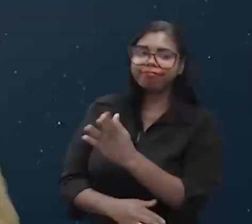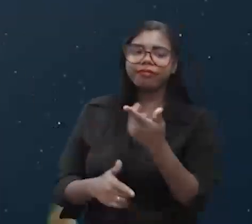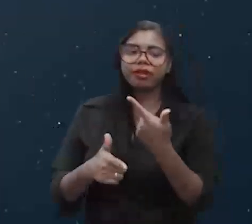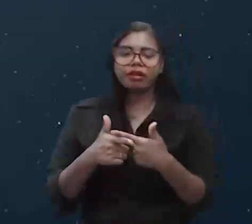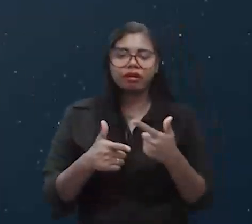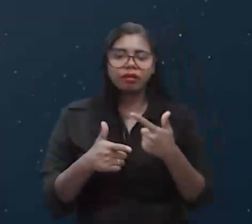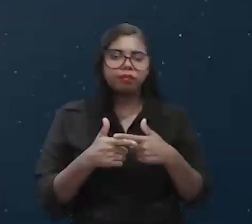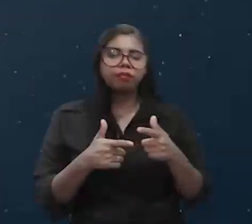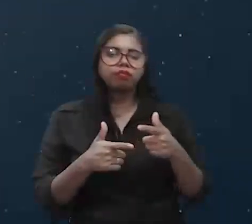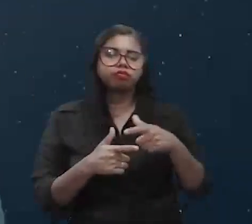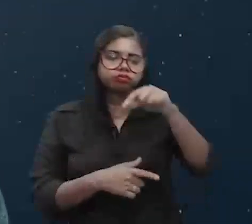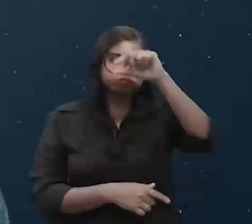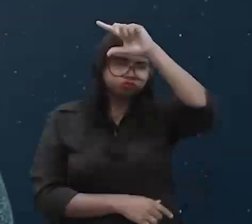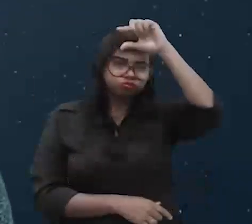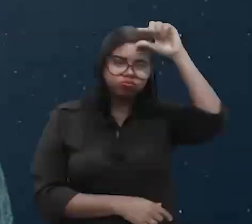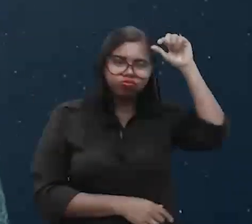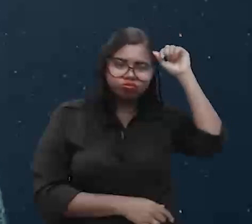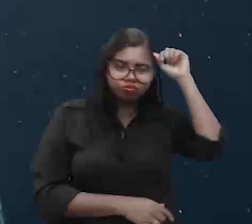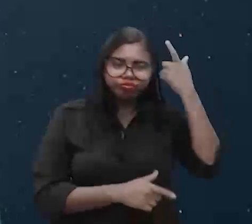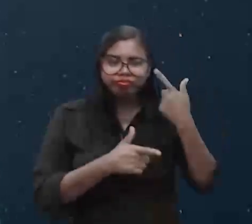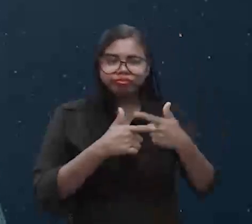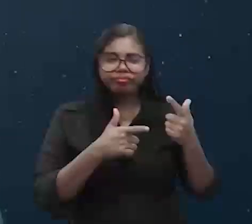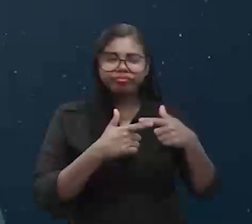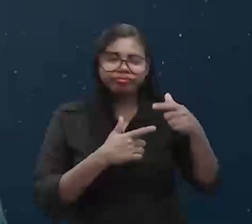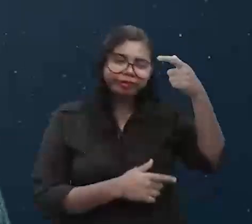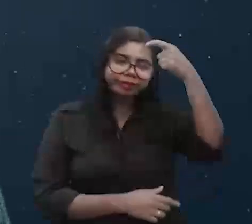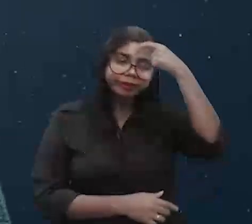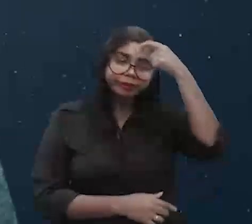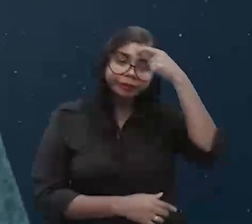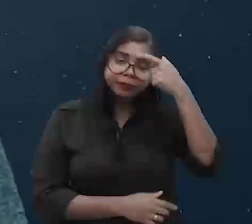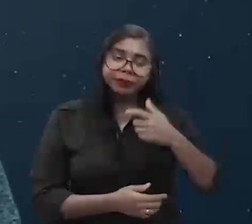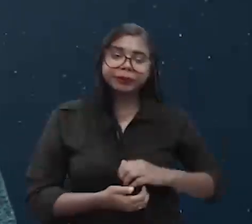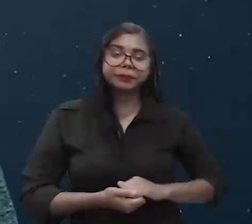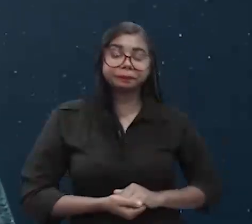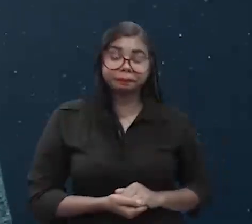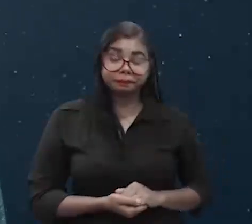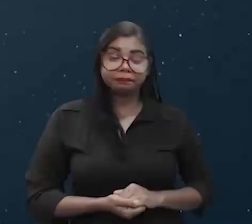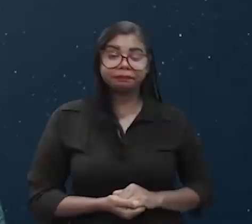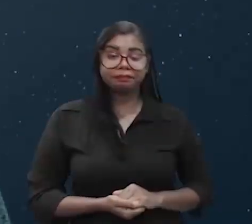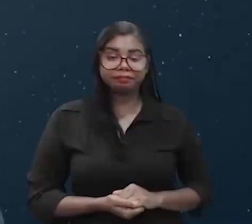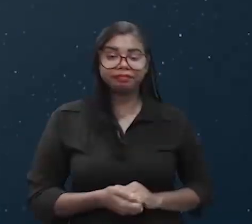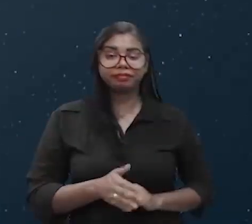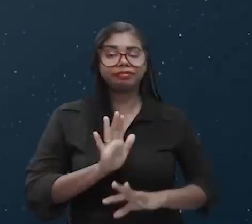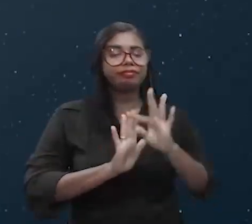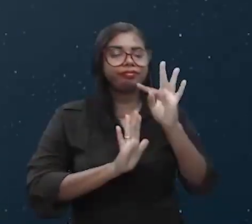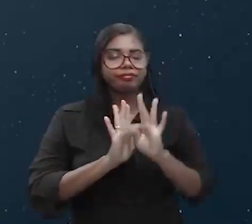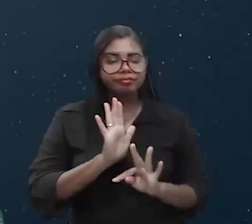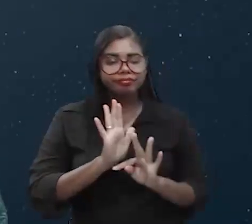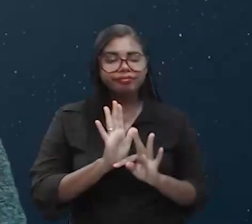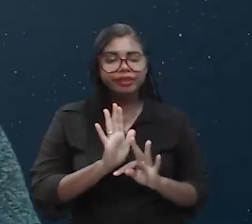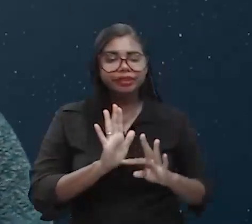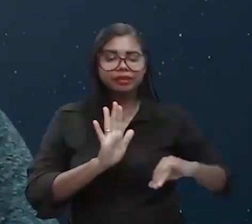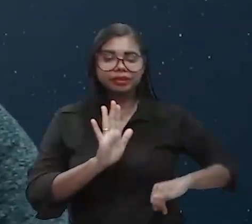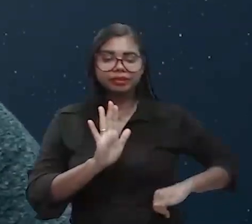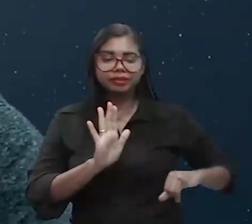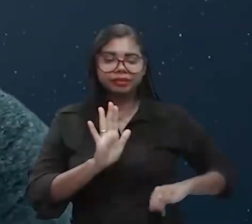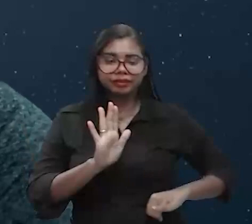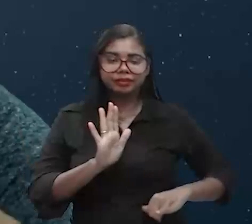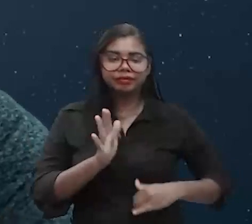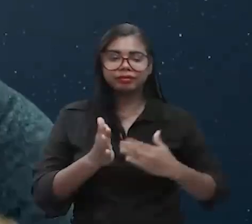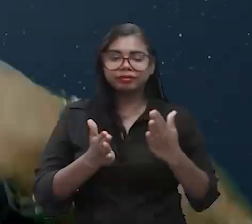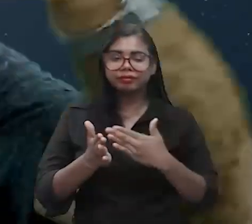como louco, né? Enfim. E isso tudo fez com que ele tivesse uma obra sofrida. Não espere uma obra